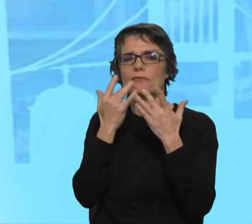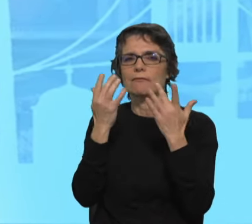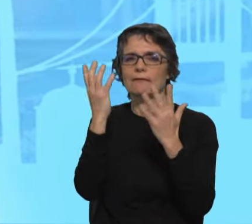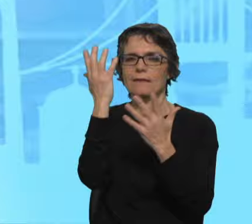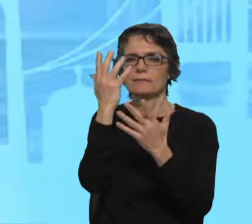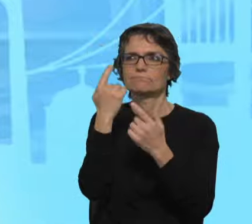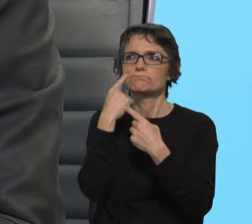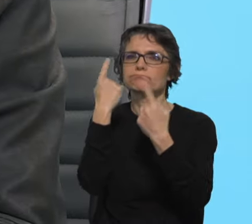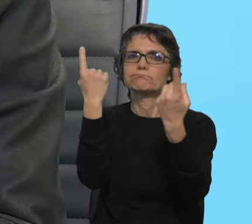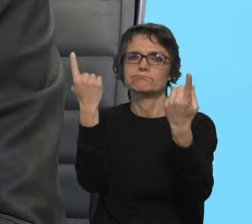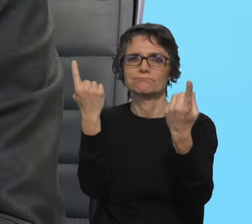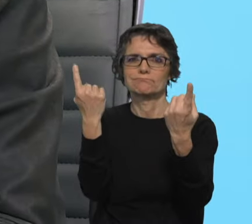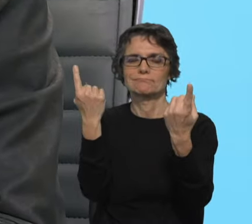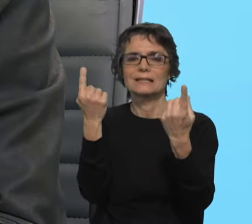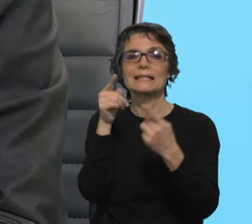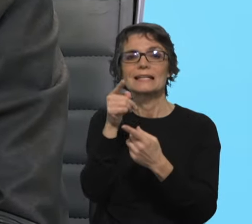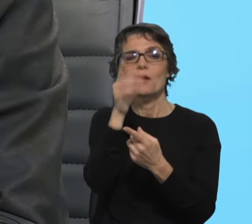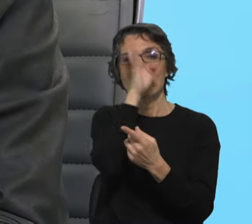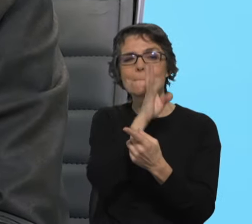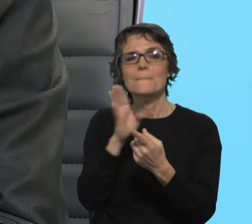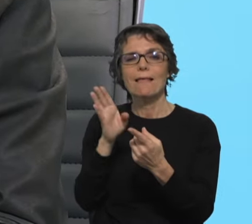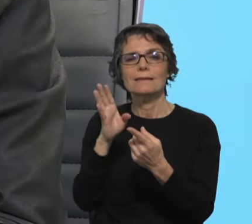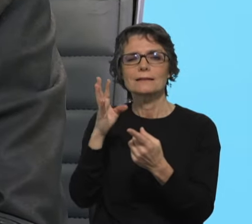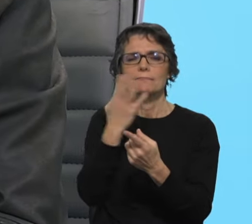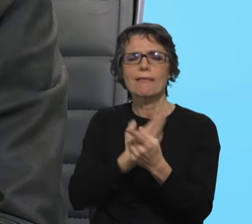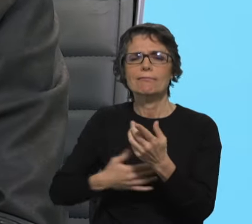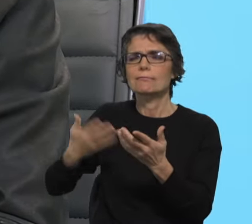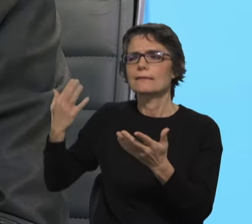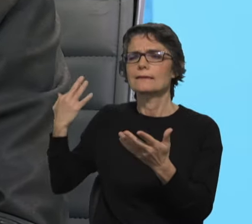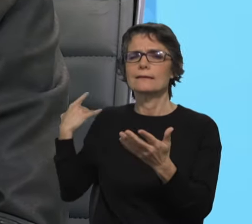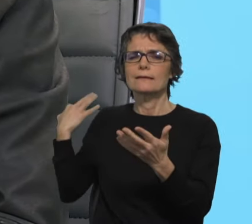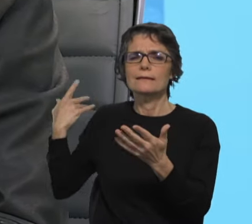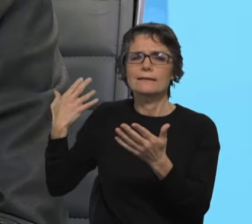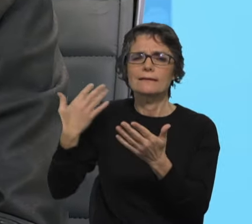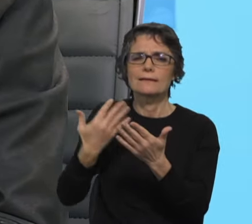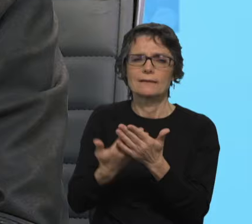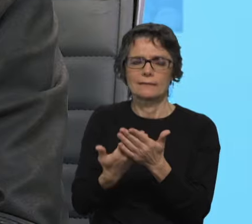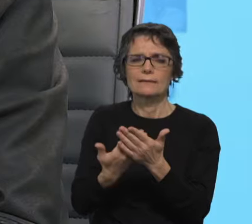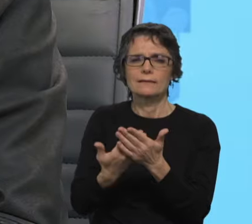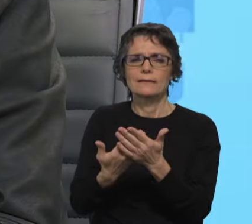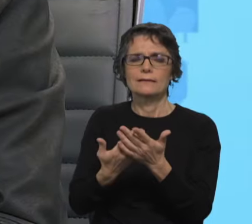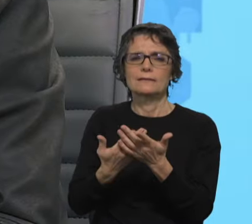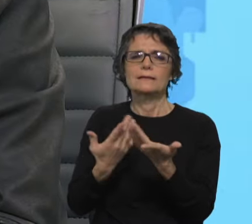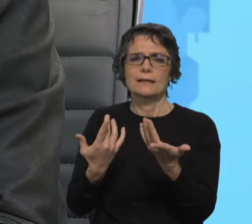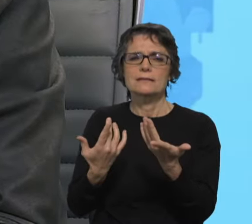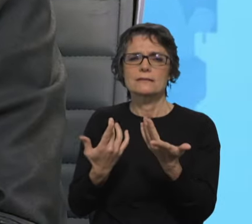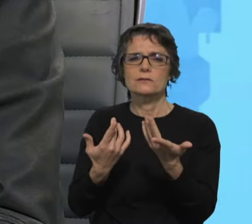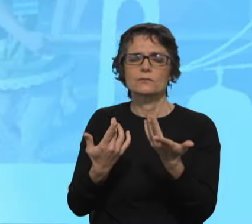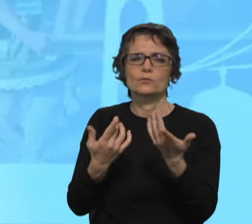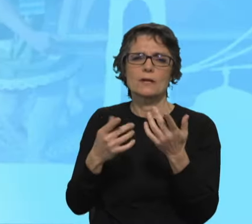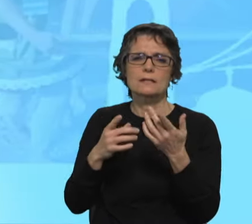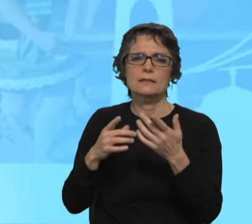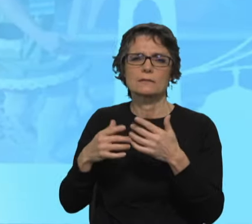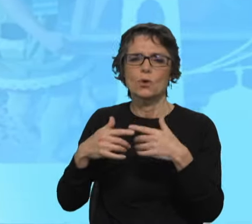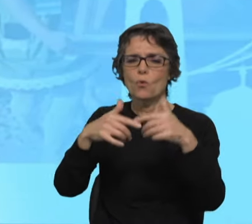observar um conjunto de tradições históricas do passado que desde a fertilidade dos Campos